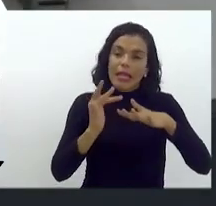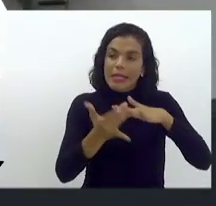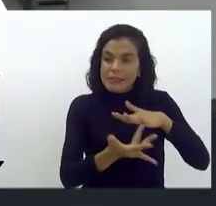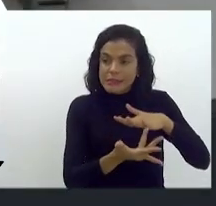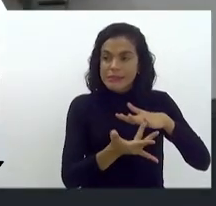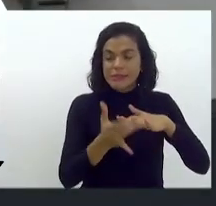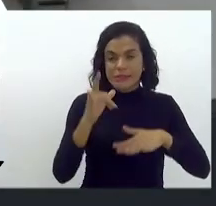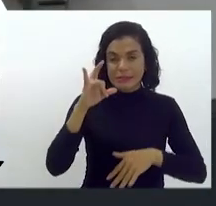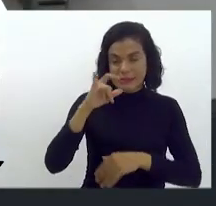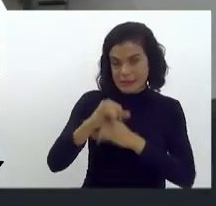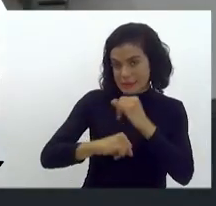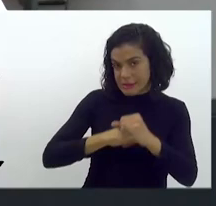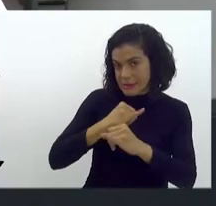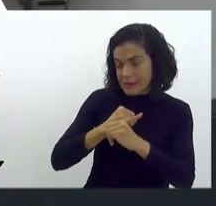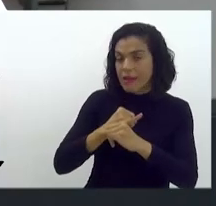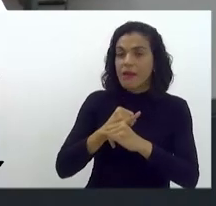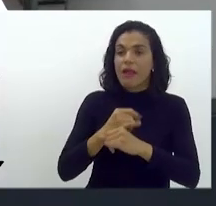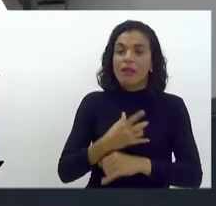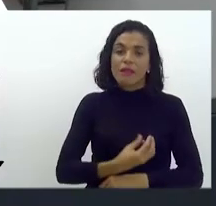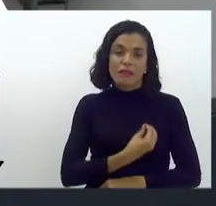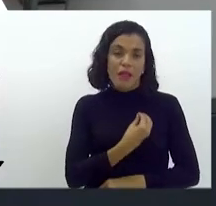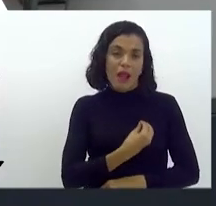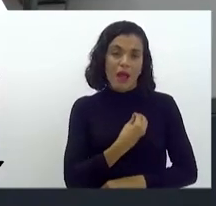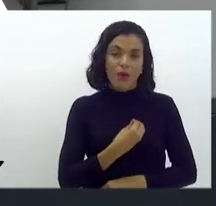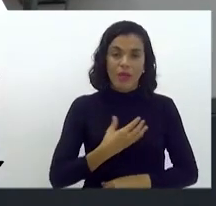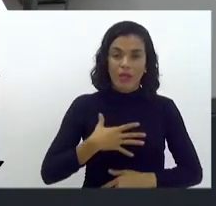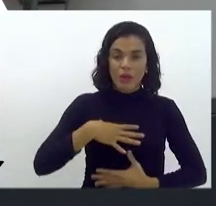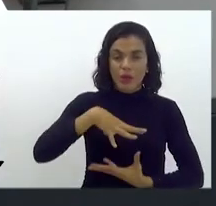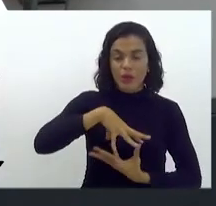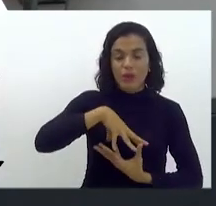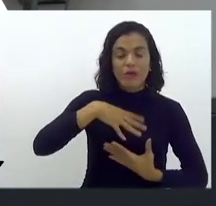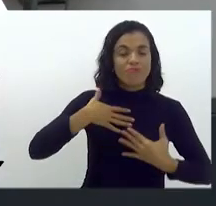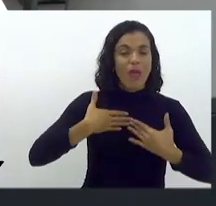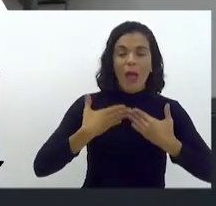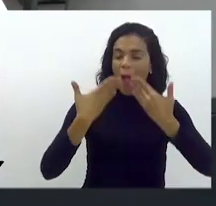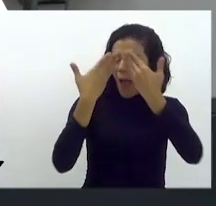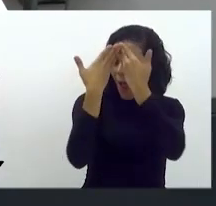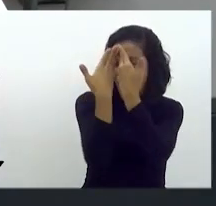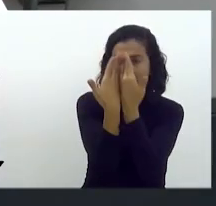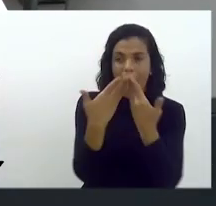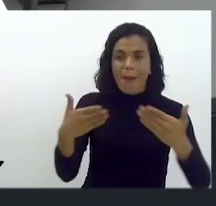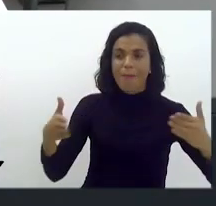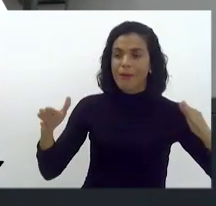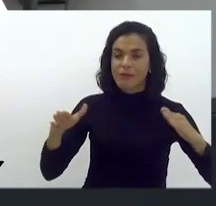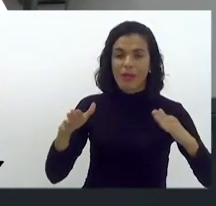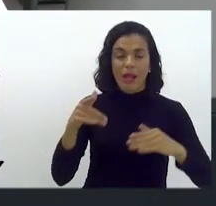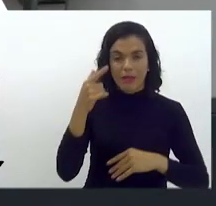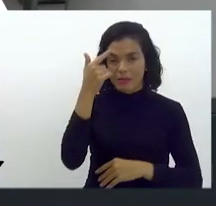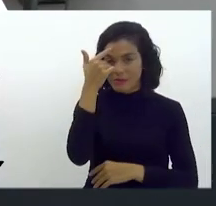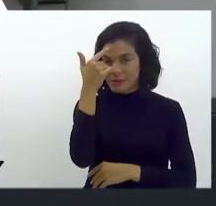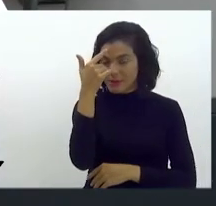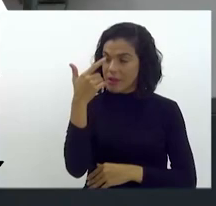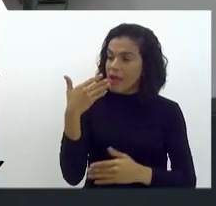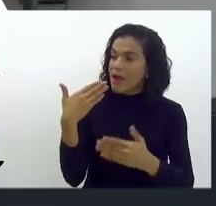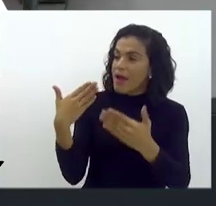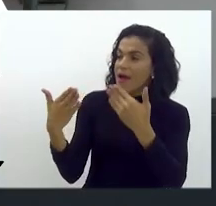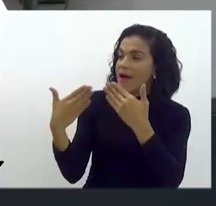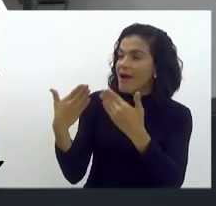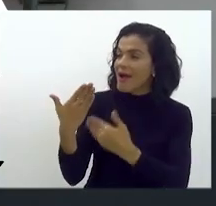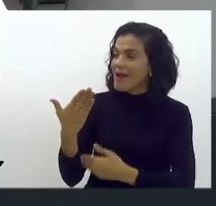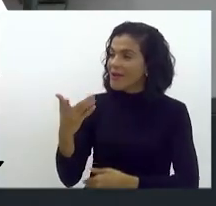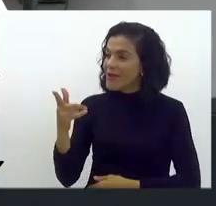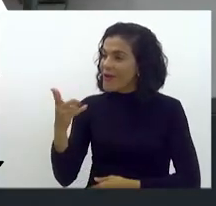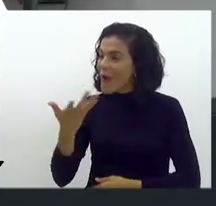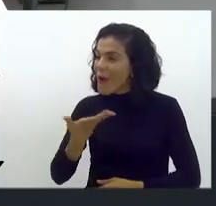na internet ela tá lá de espírito aberto ela não entende que na verdade ela não tá falando ela acha que ela tá falando com as pessoas